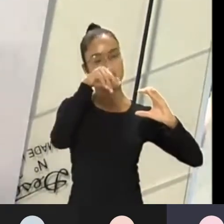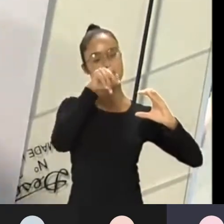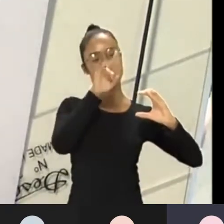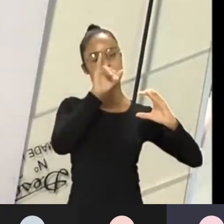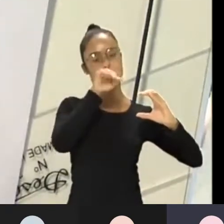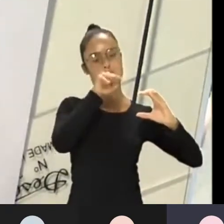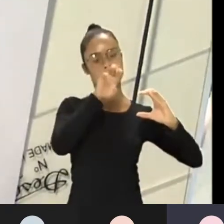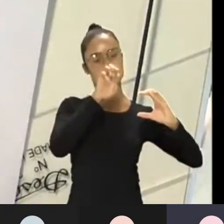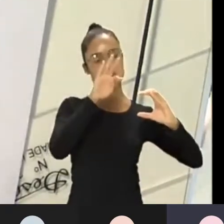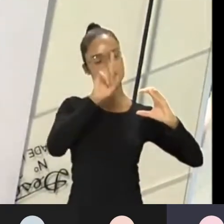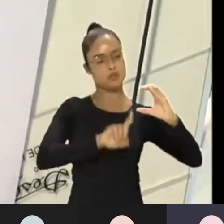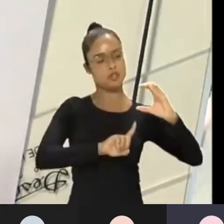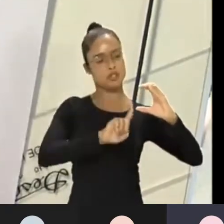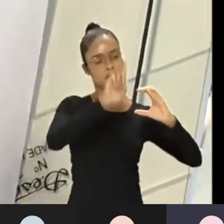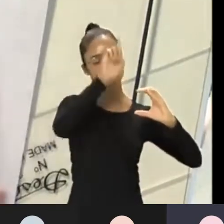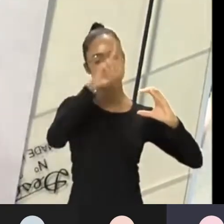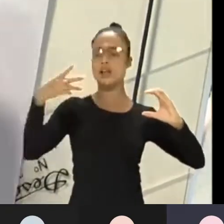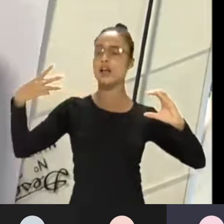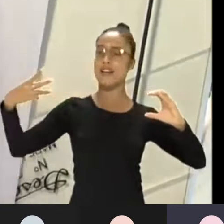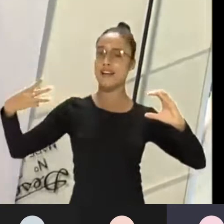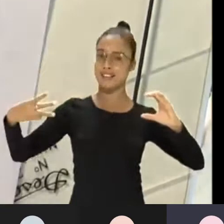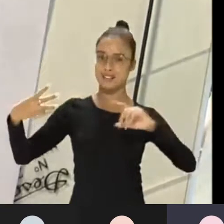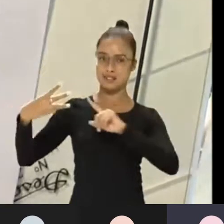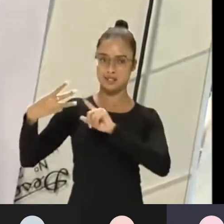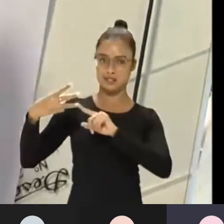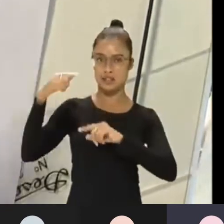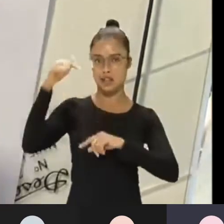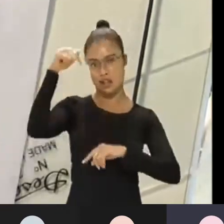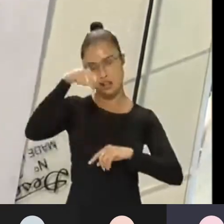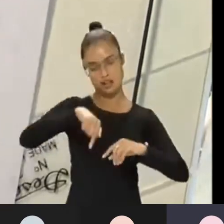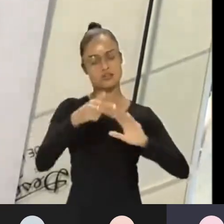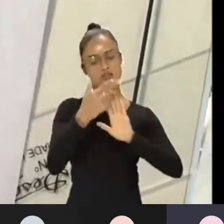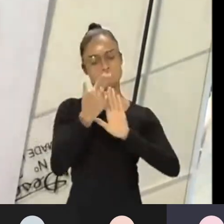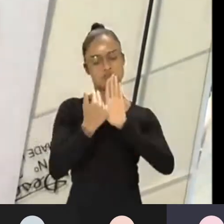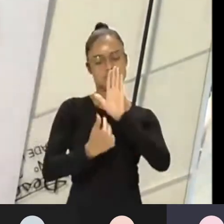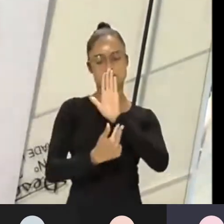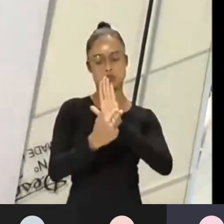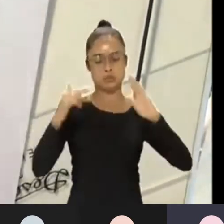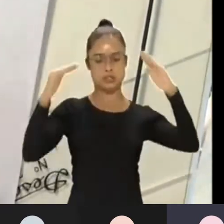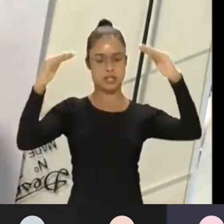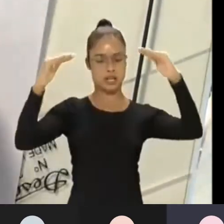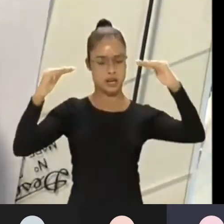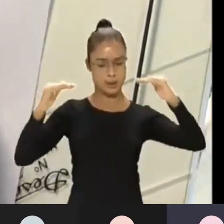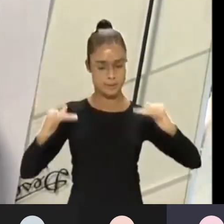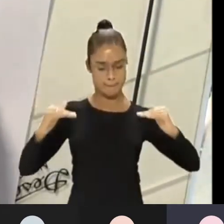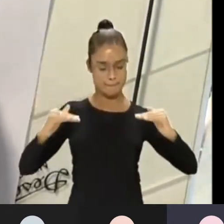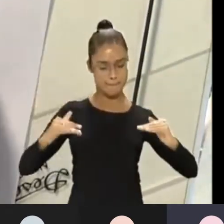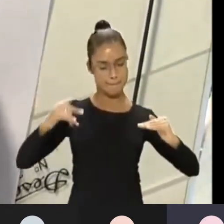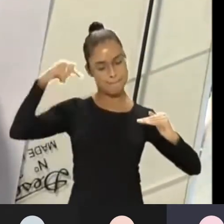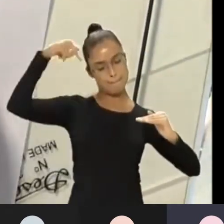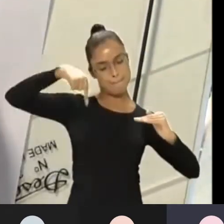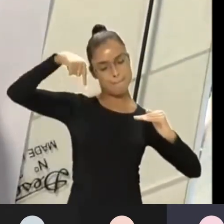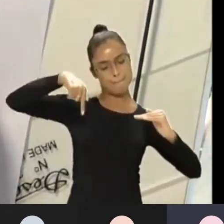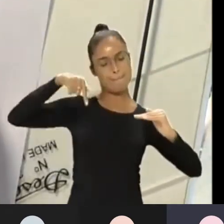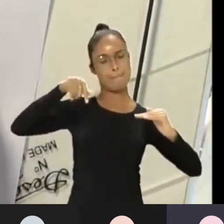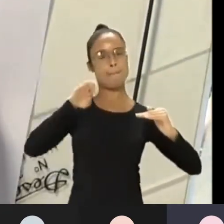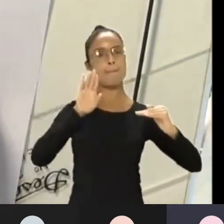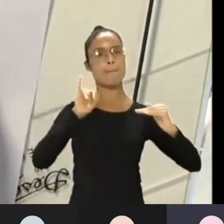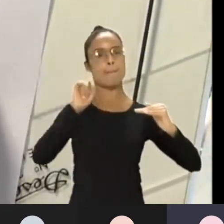característica deste terceiro exemplo é que tem essa subtração, essa parte retraída para baixo. Então aqui eu tenho